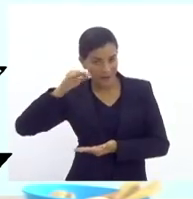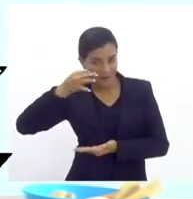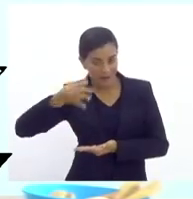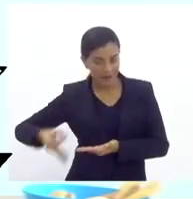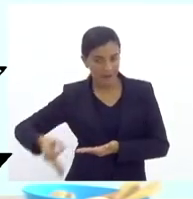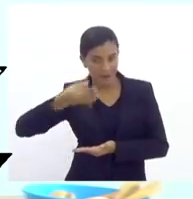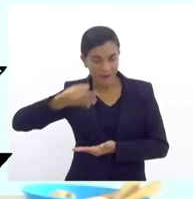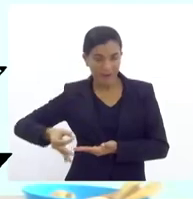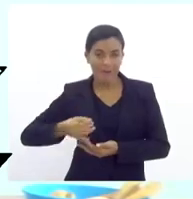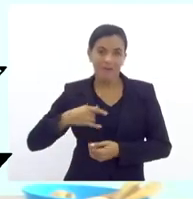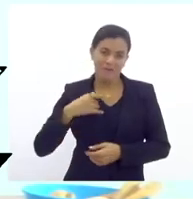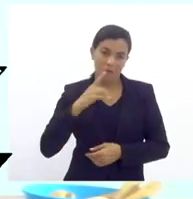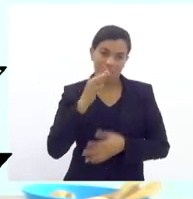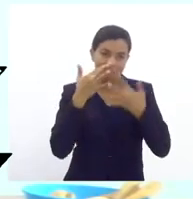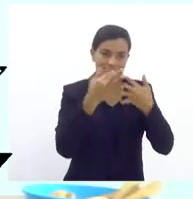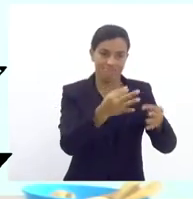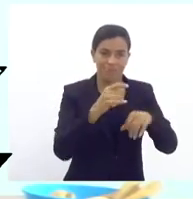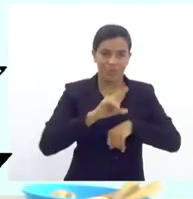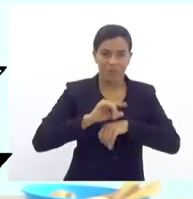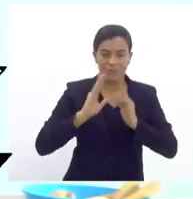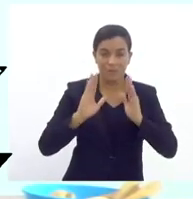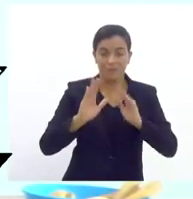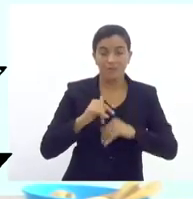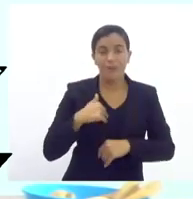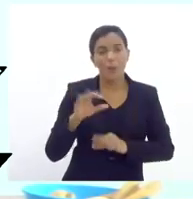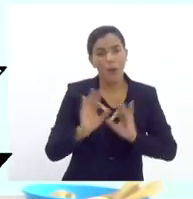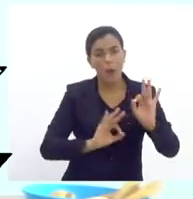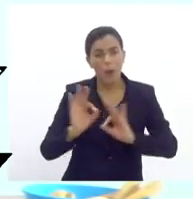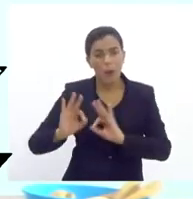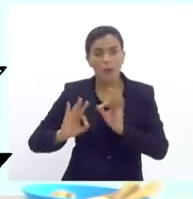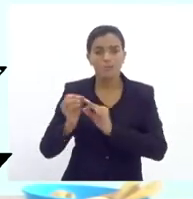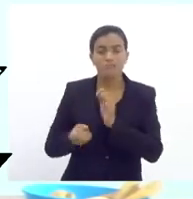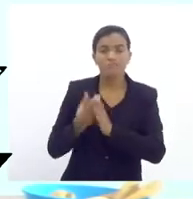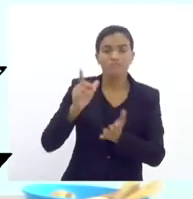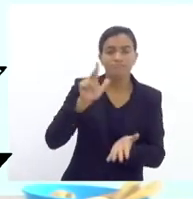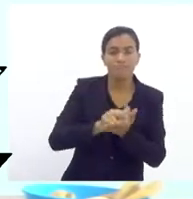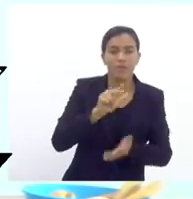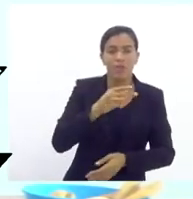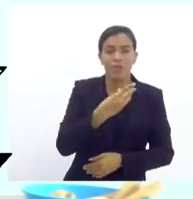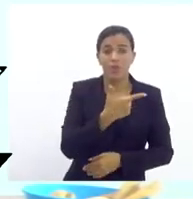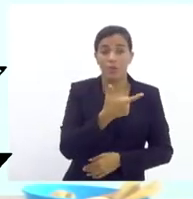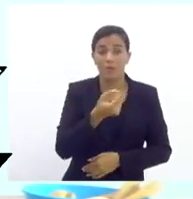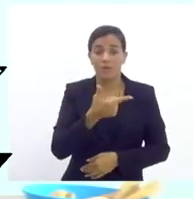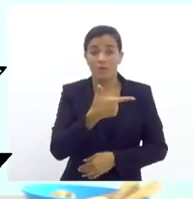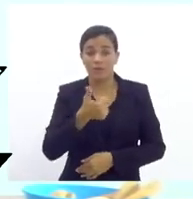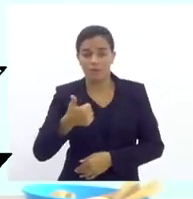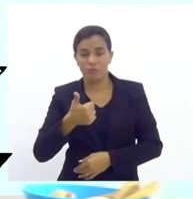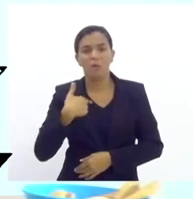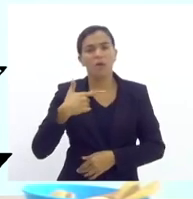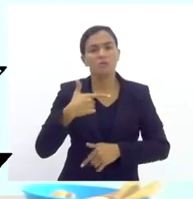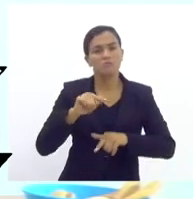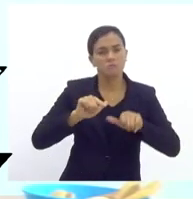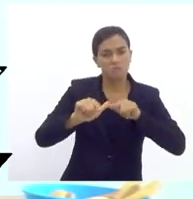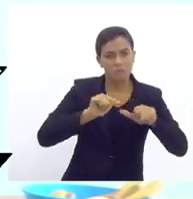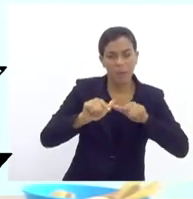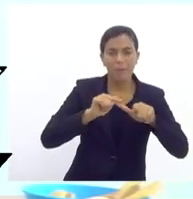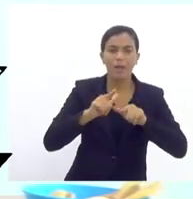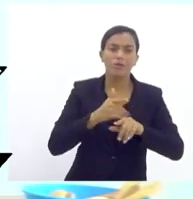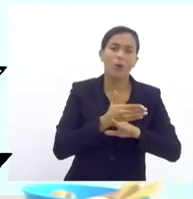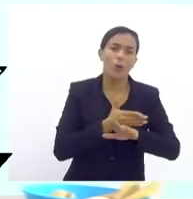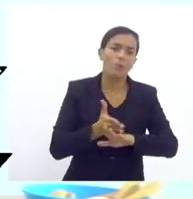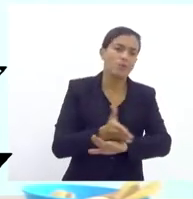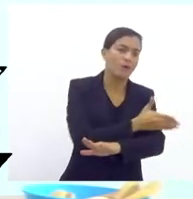ao tempo e prometo é a gente tem uma organização registrada em 2021 a Venezuela Global mas a gente já está trabalhando desde